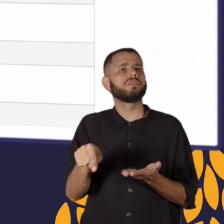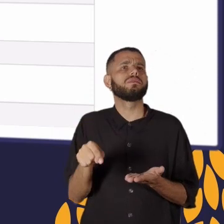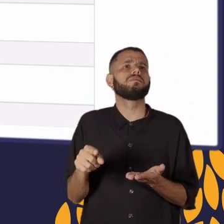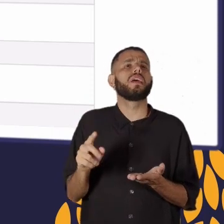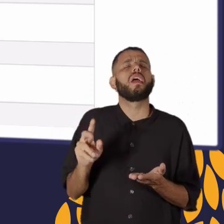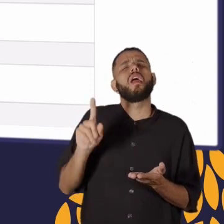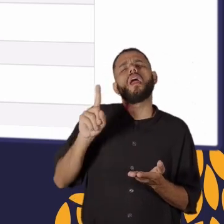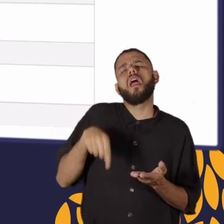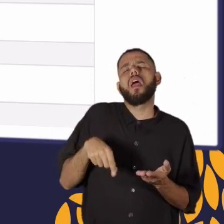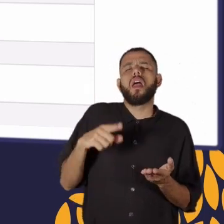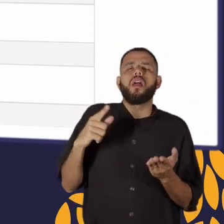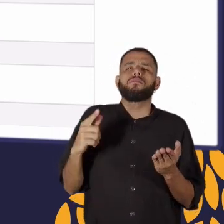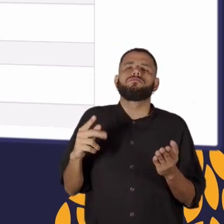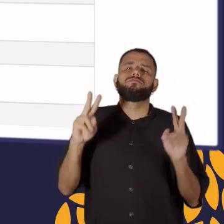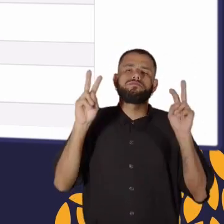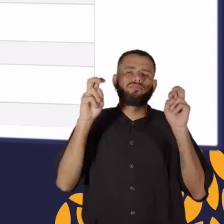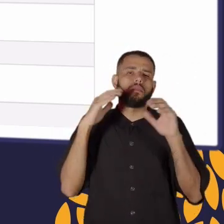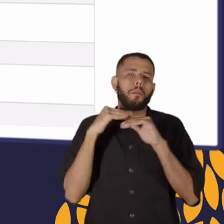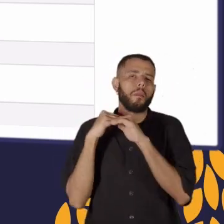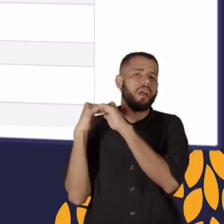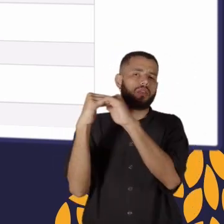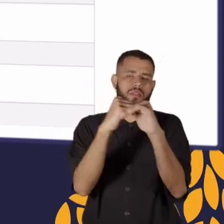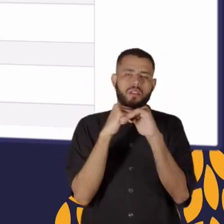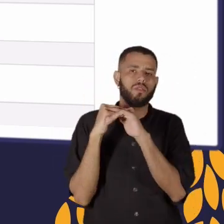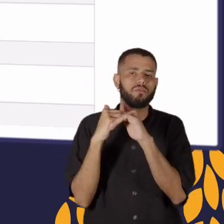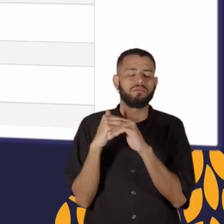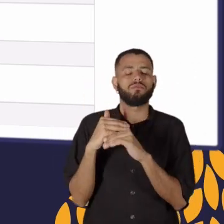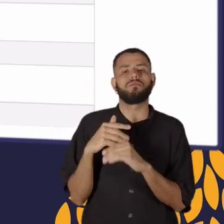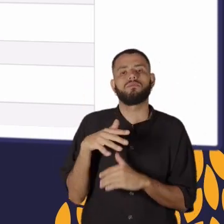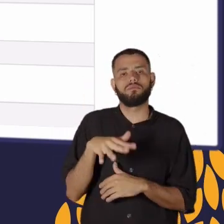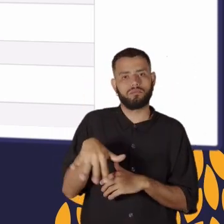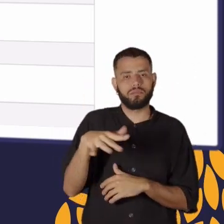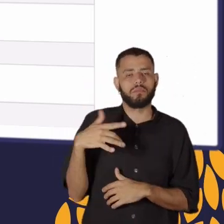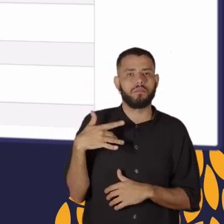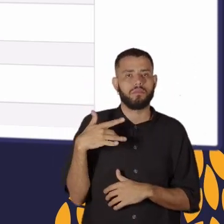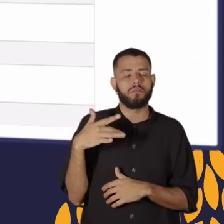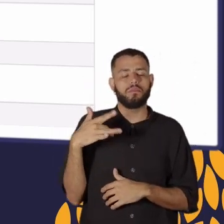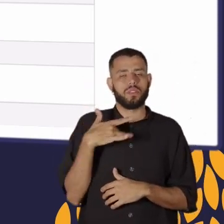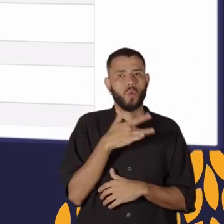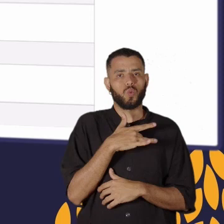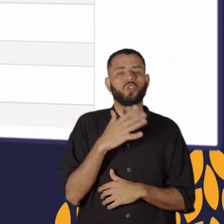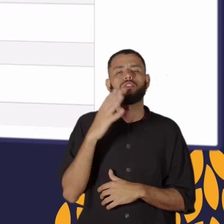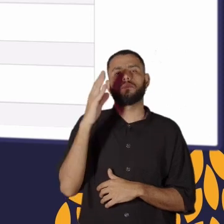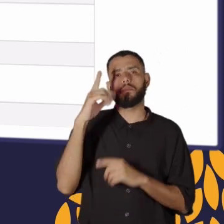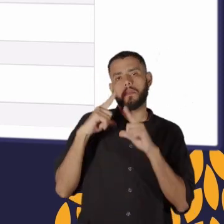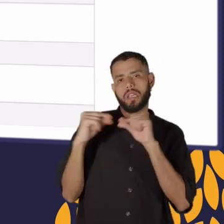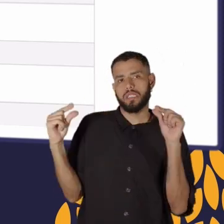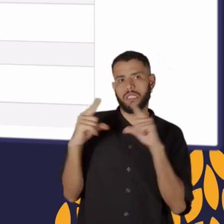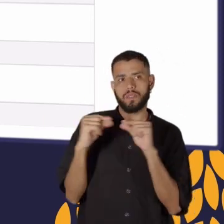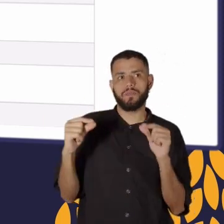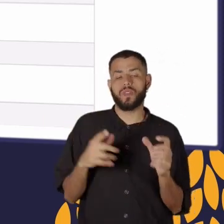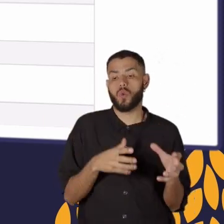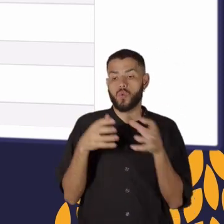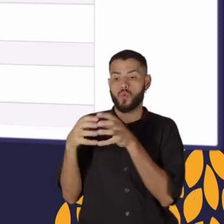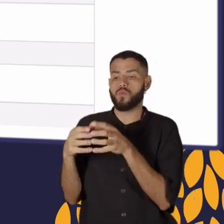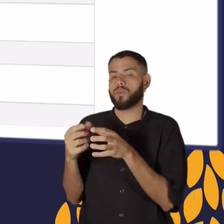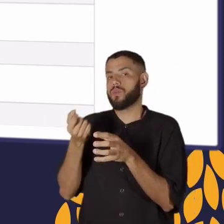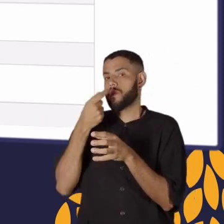entre aspas, um padrão da rede de saúde de Brasília. E aí a gente comparou, então, um grupo tomou CBD e o outro grupo